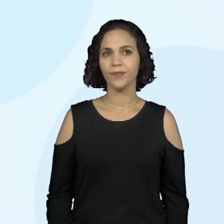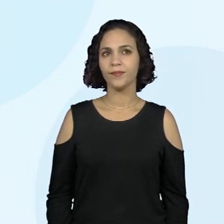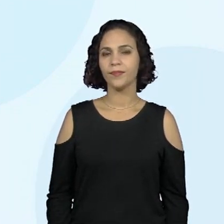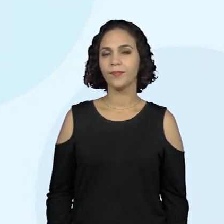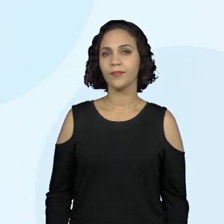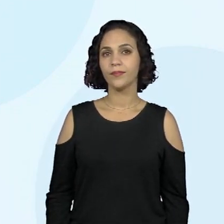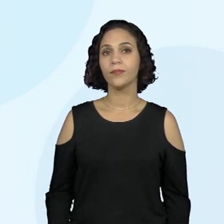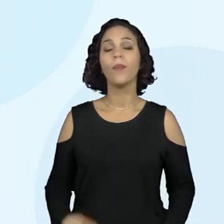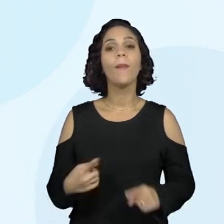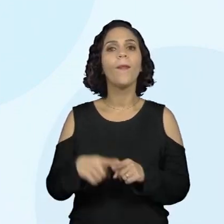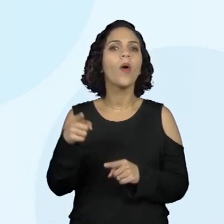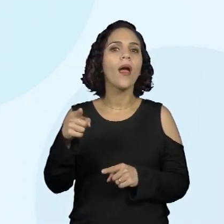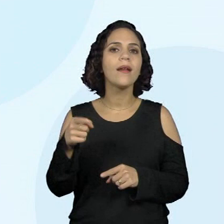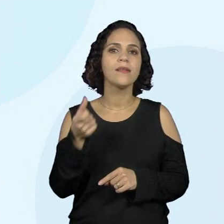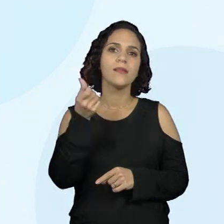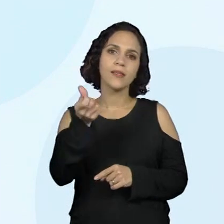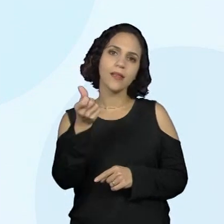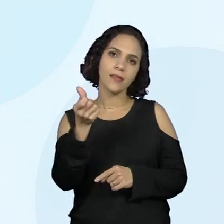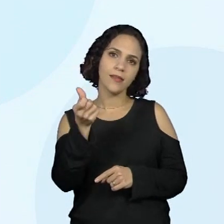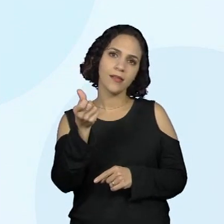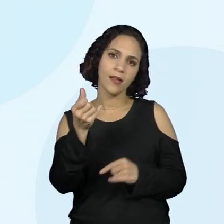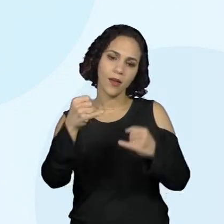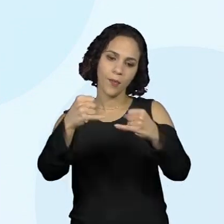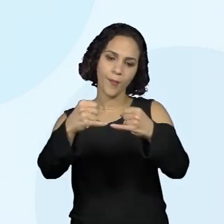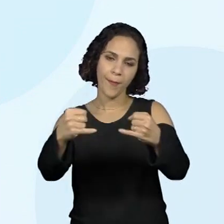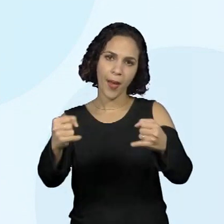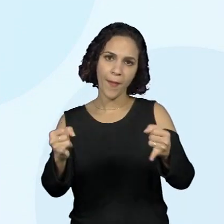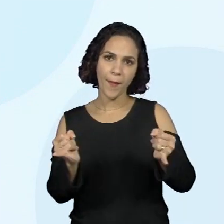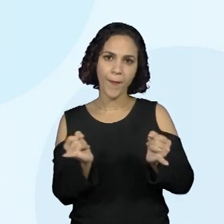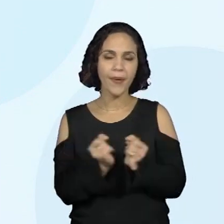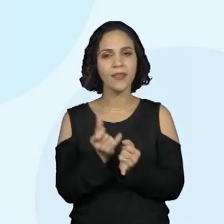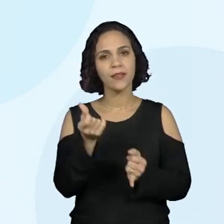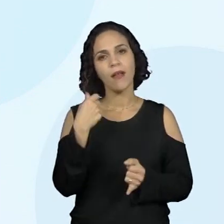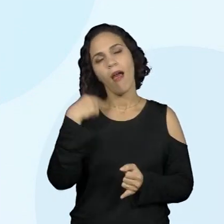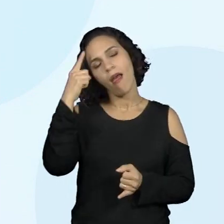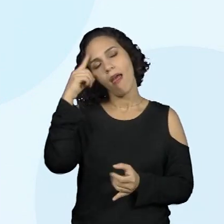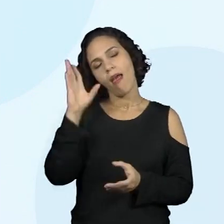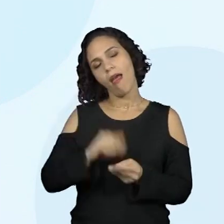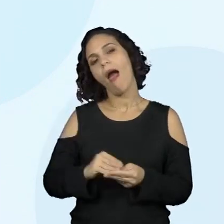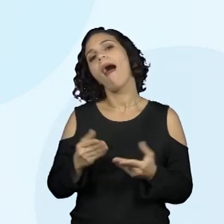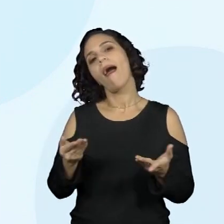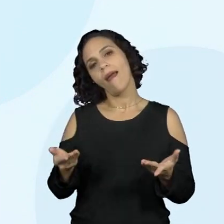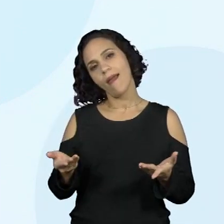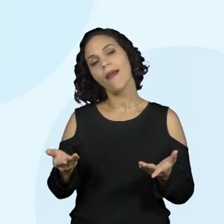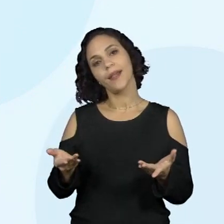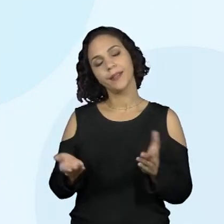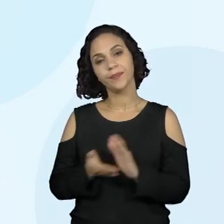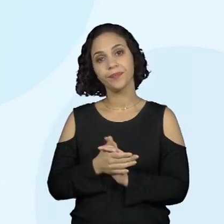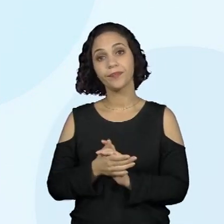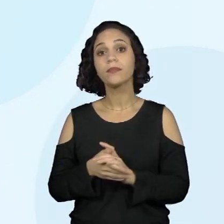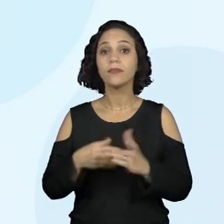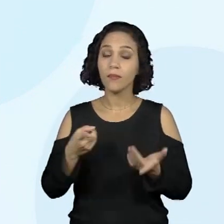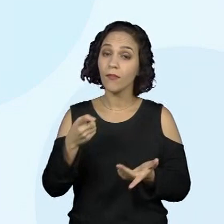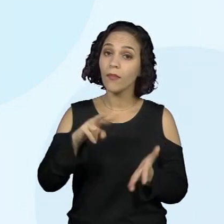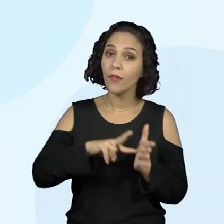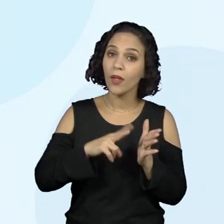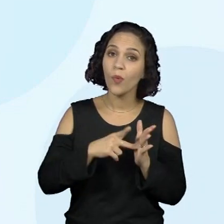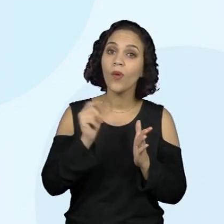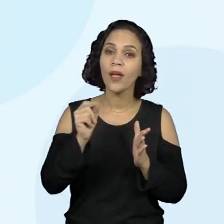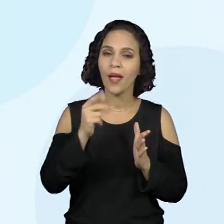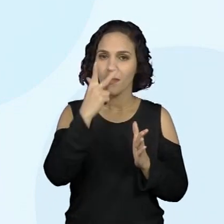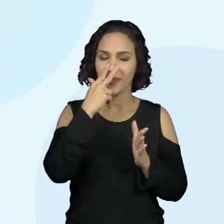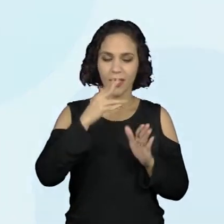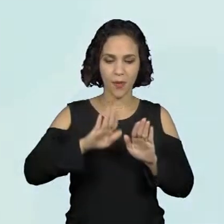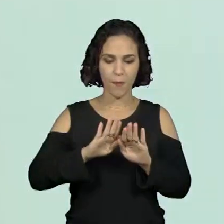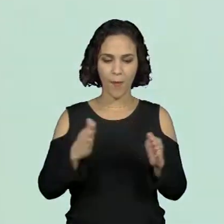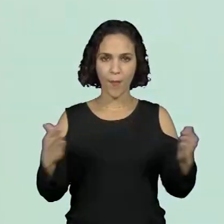Que vem de hexágono, um polígono com 6 lados. Estamos então estudando a planificação